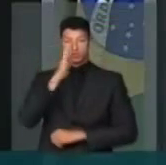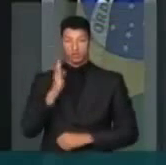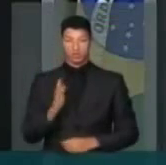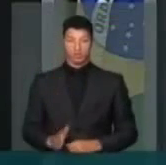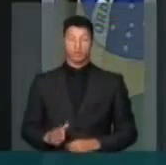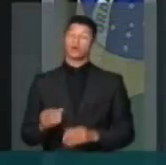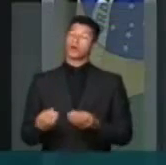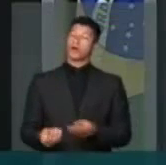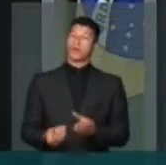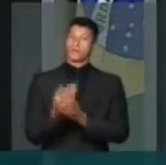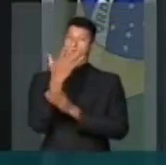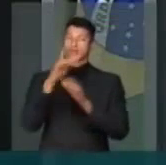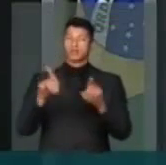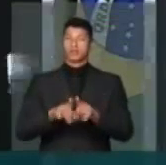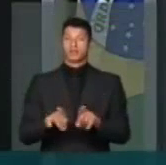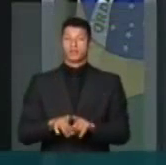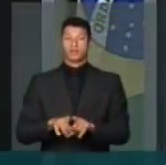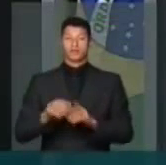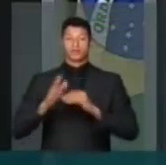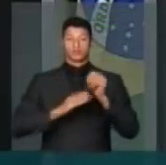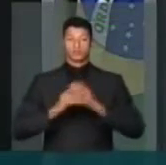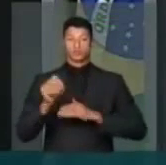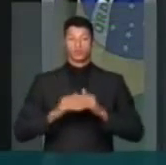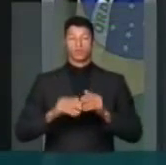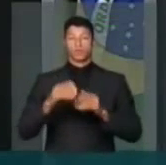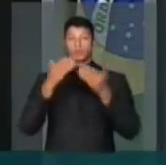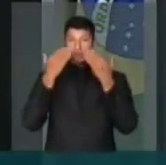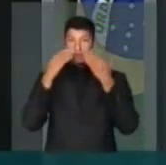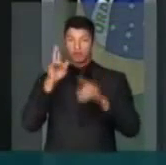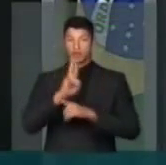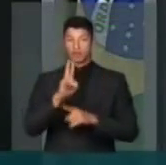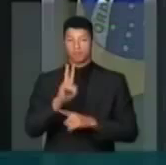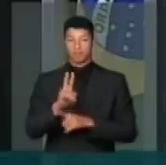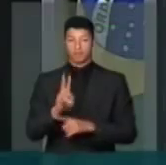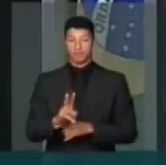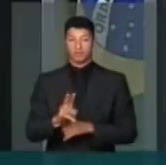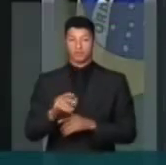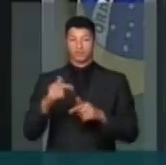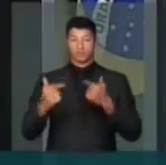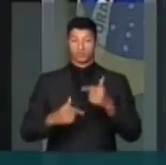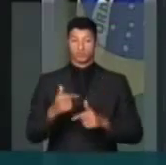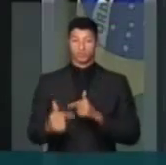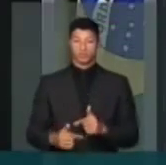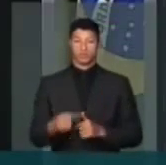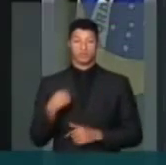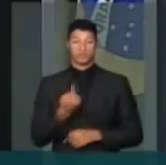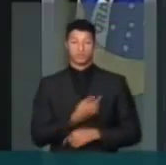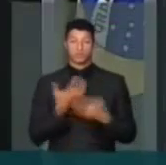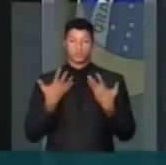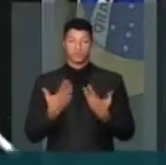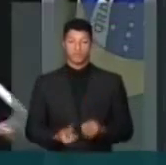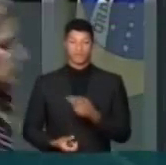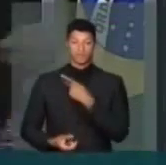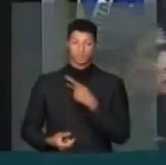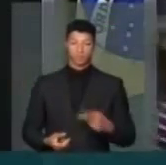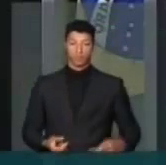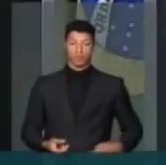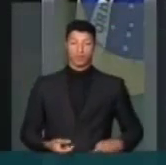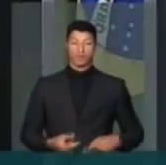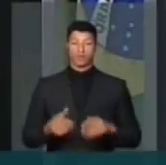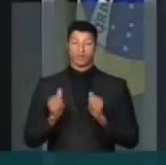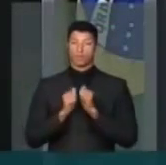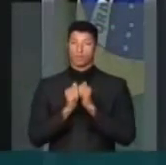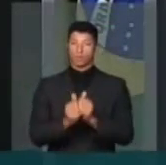nacional, aumentando o impacto sobre a preservação do emprego. Nós vamos, senhor presidente,